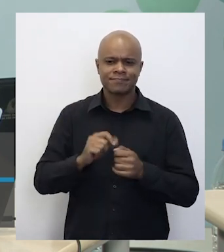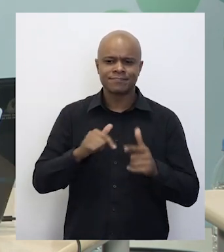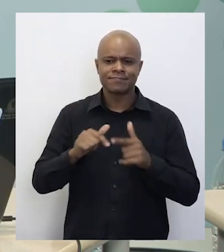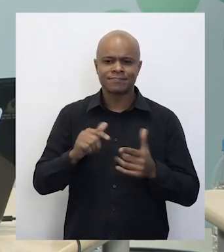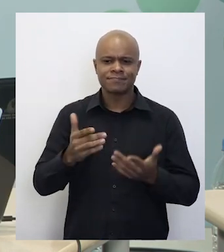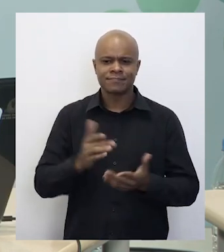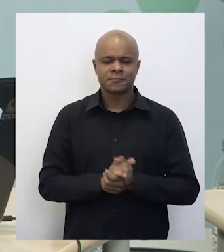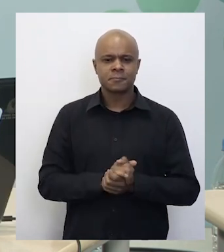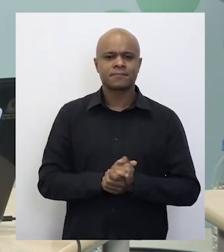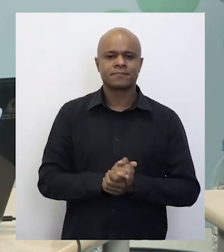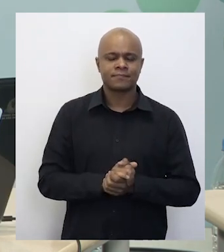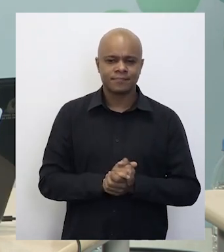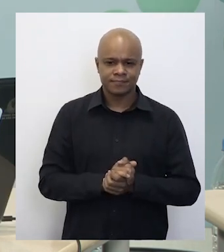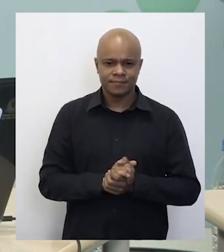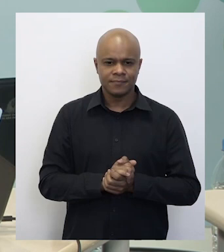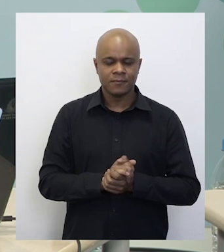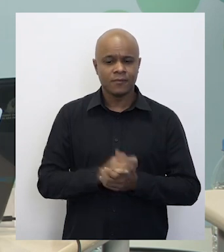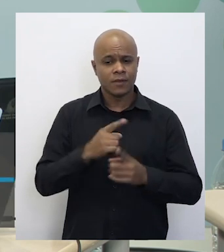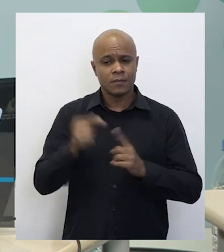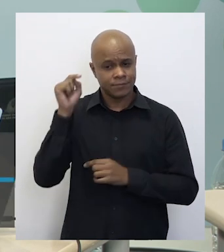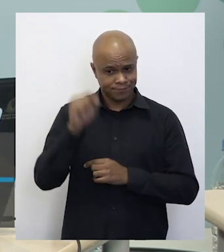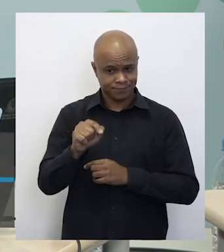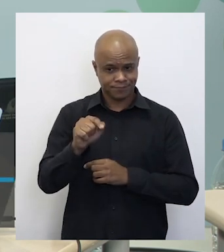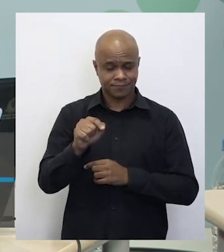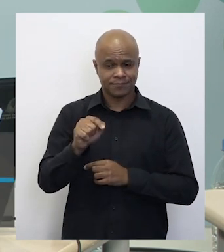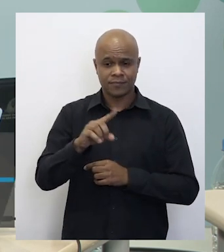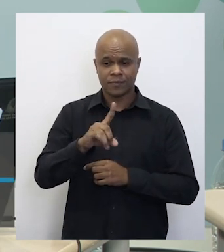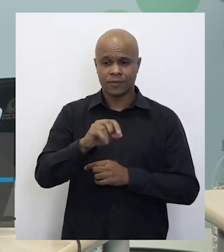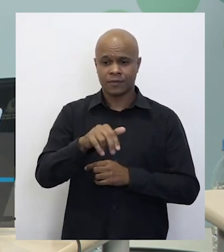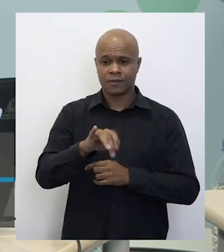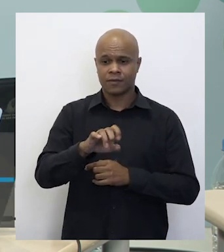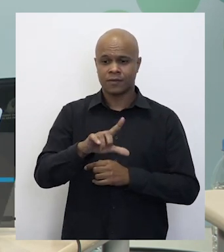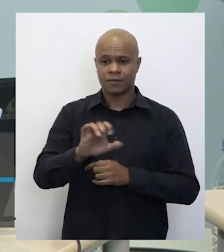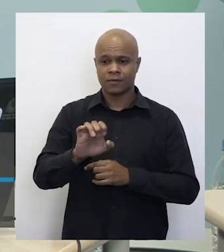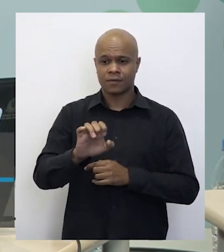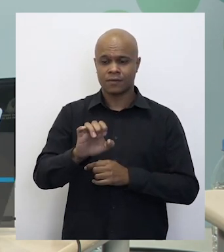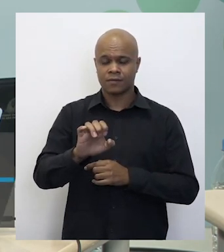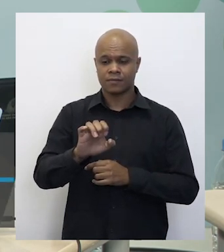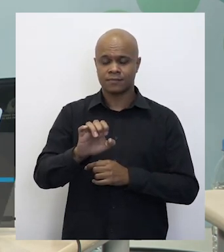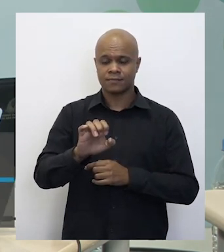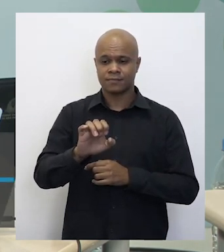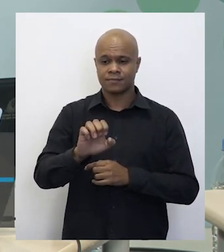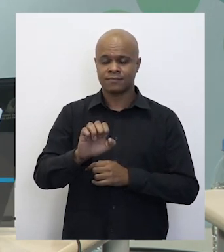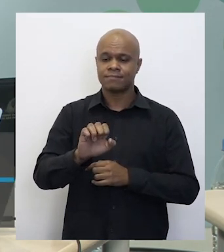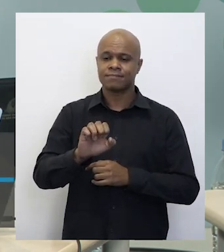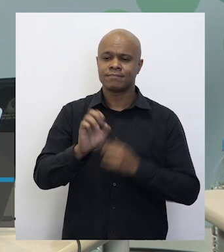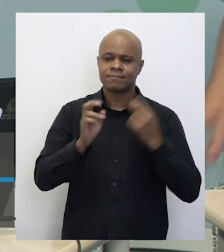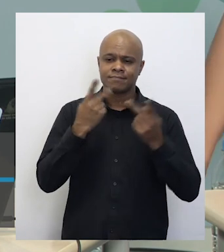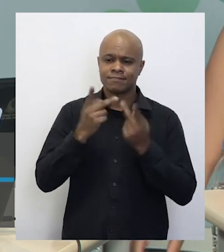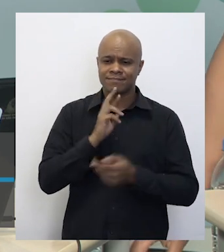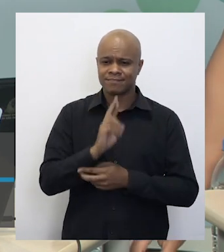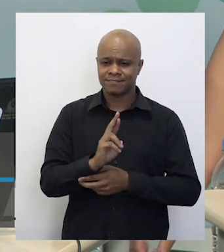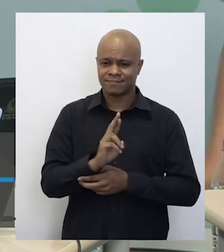aqui, relacionado a esse exercício, a Daniele, acho que é Soares, Daniele Soares falou que o resultado é